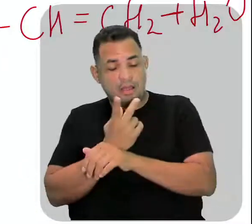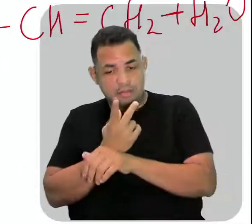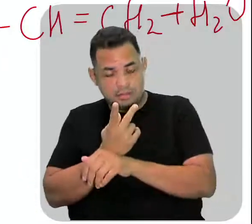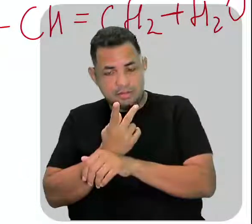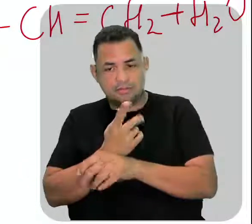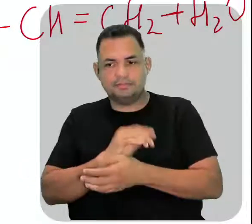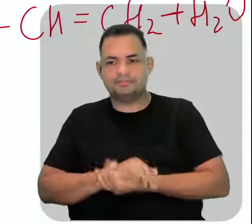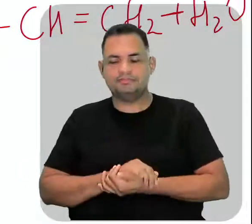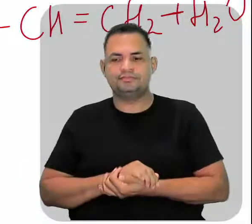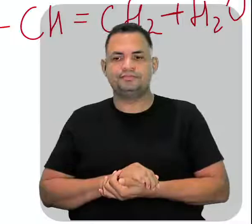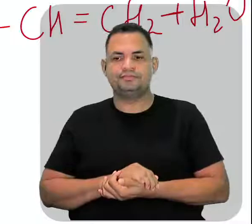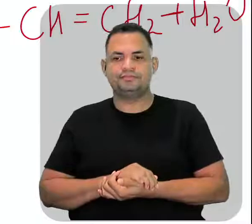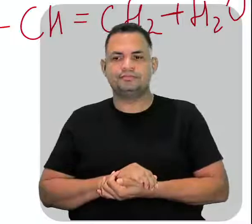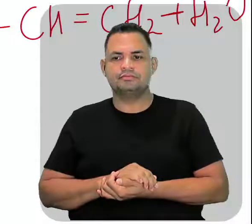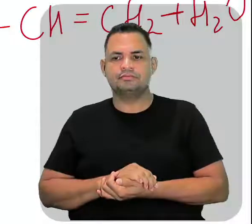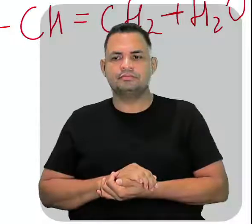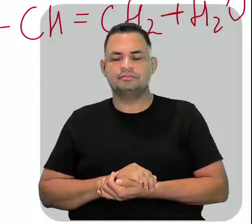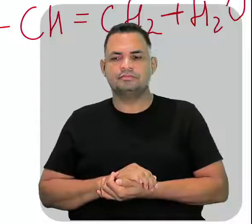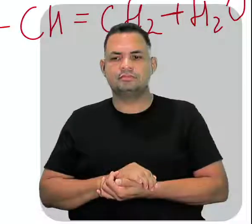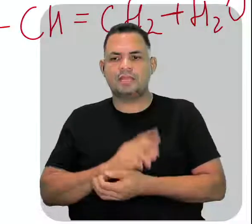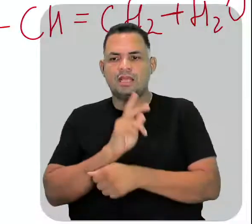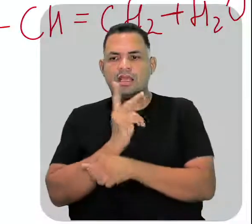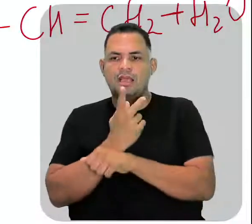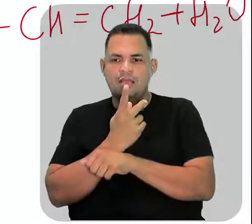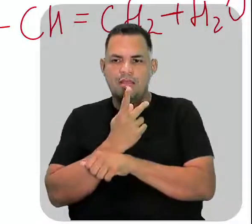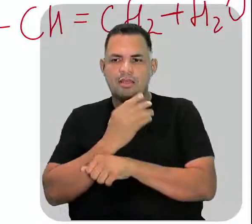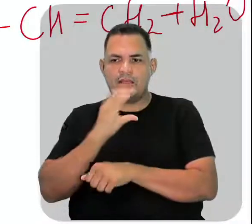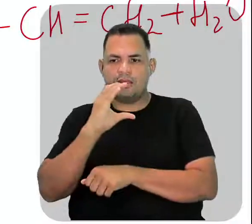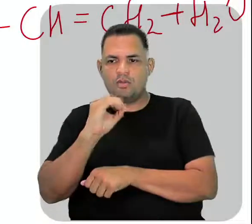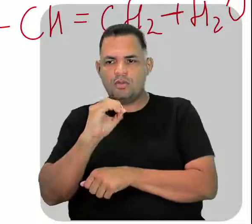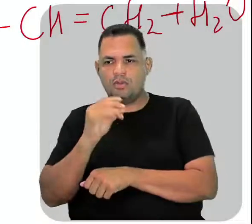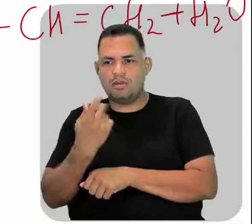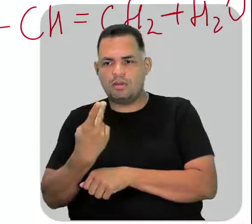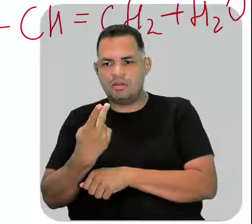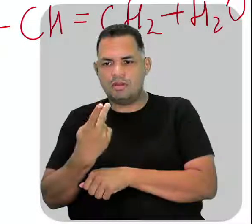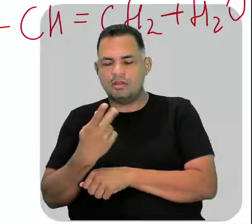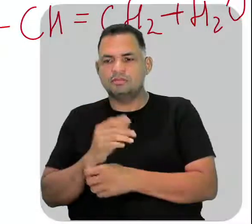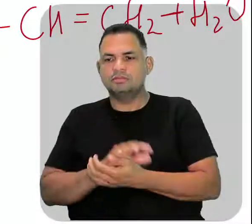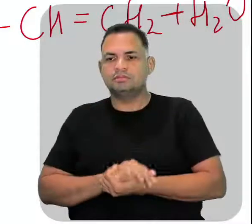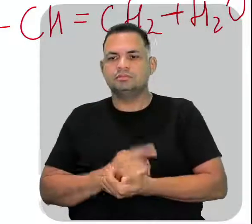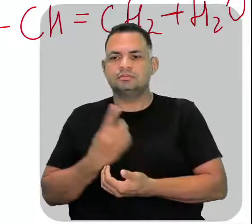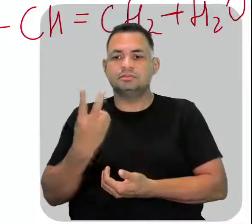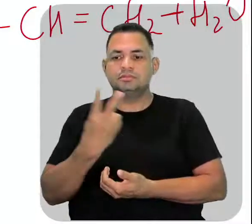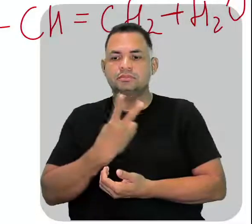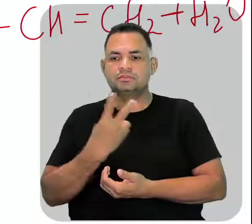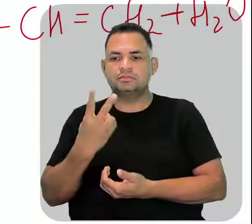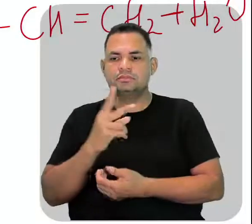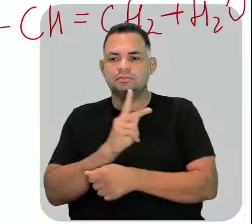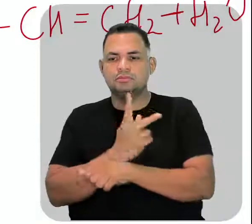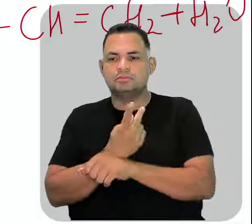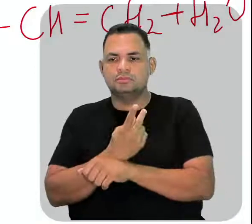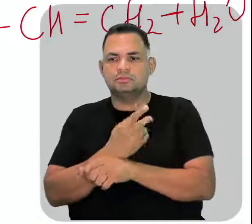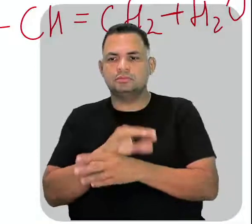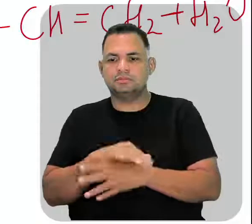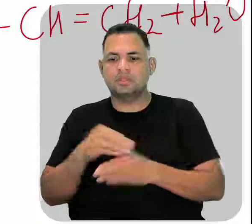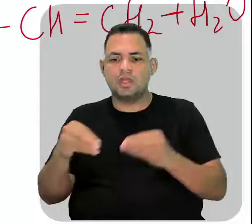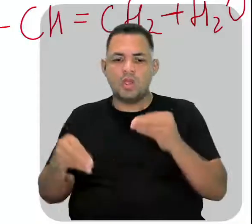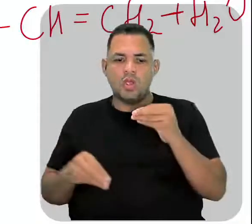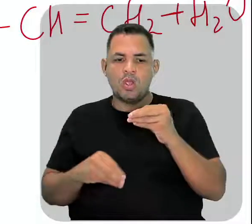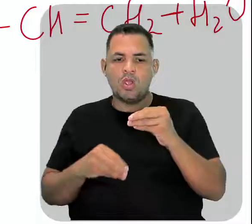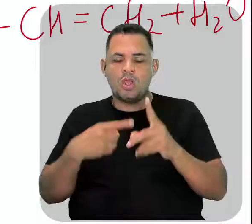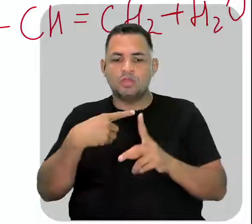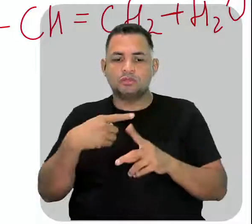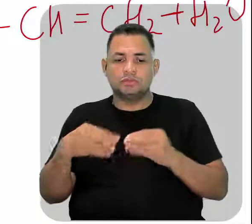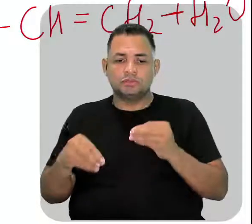se eu tivesse assim, ó, H, aí, OH. Um desses hidrogênios da água vai se ligar ao